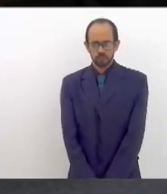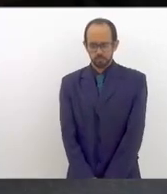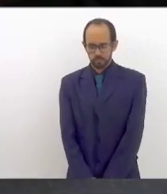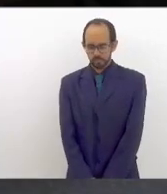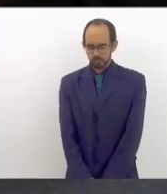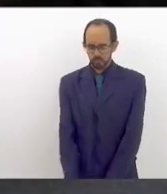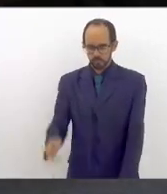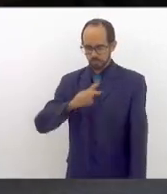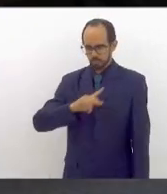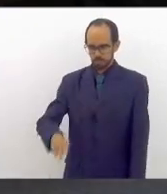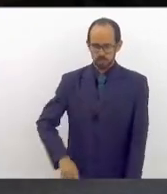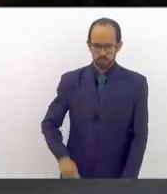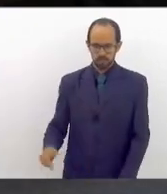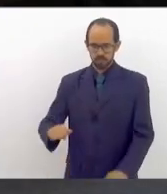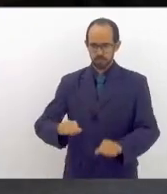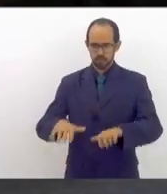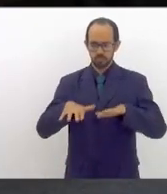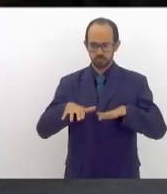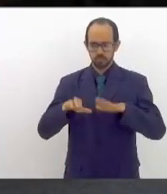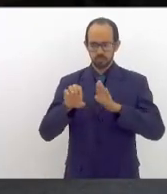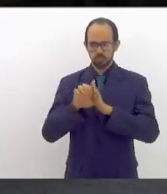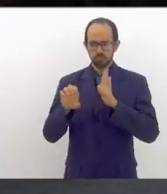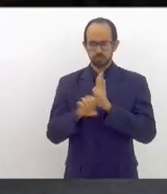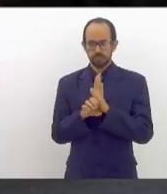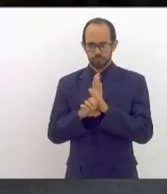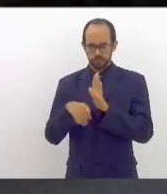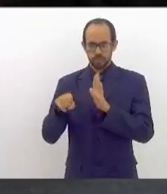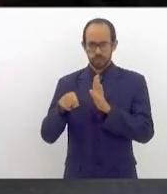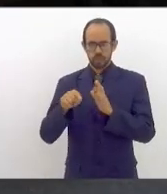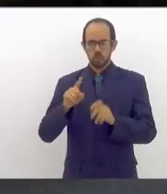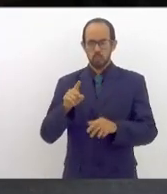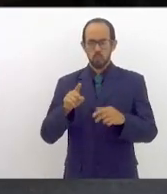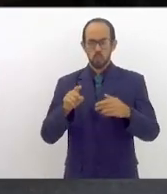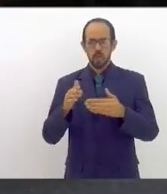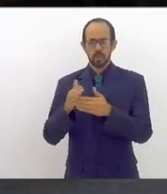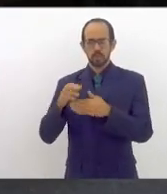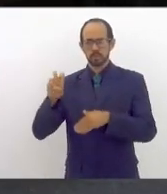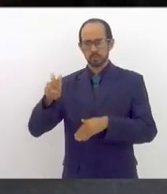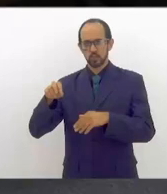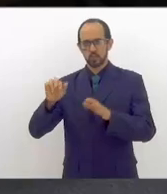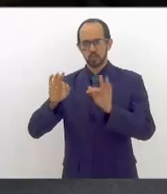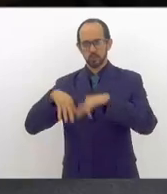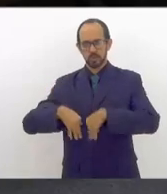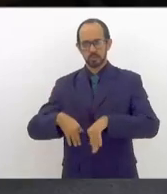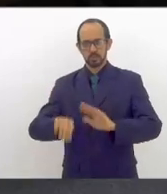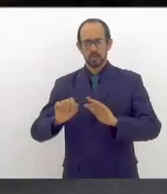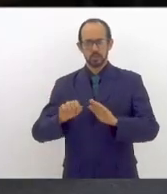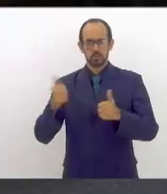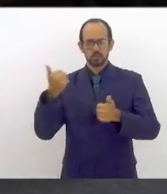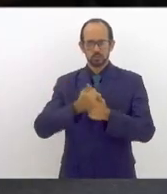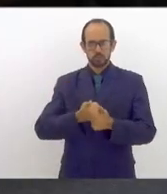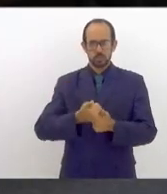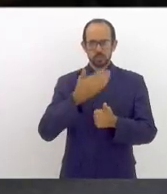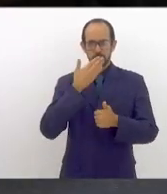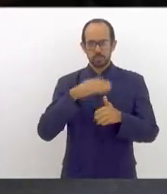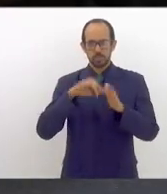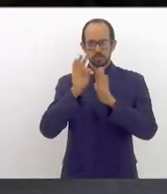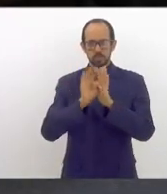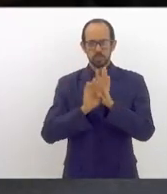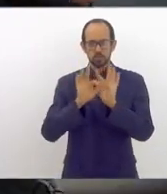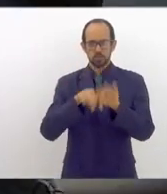parecer as emendas de plenárias emendas 1 a 5 concluindo por substitutivo pedindo forma final de redação